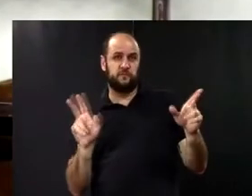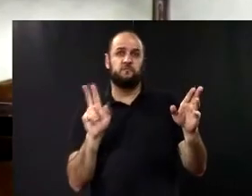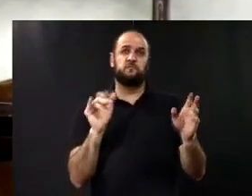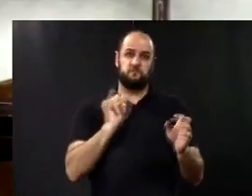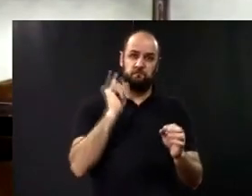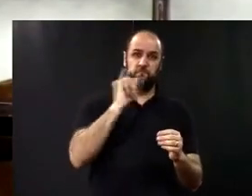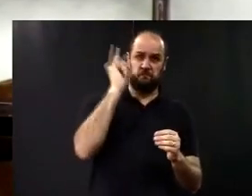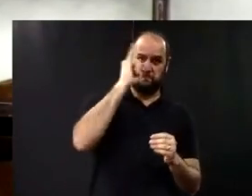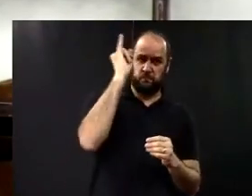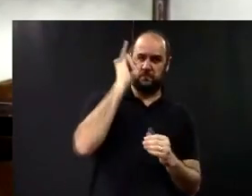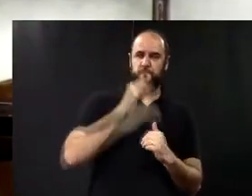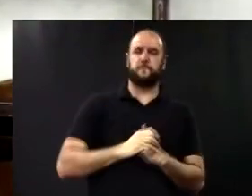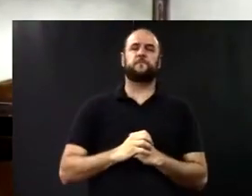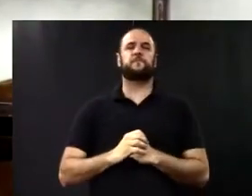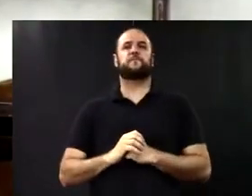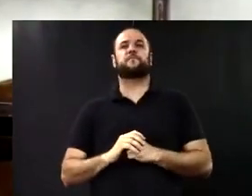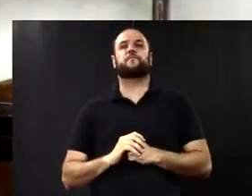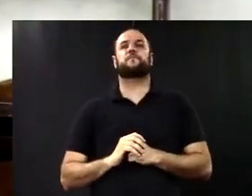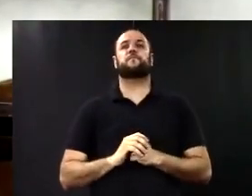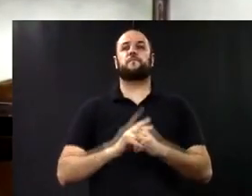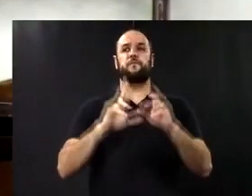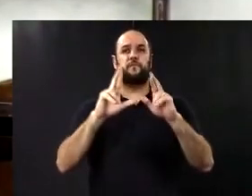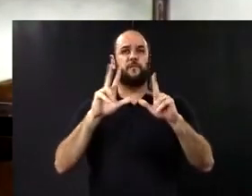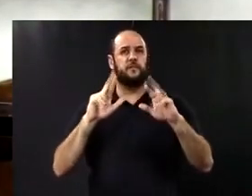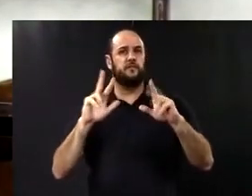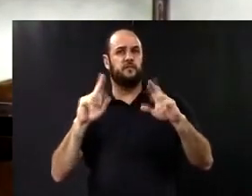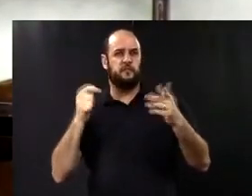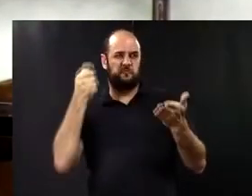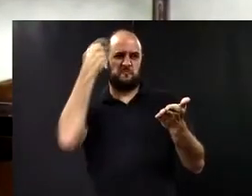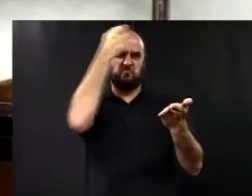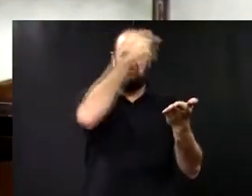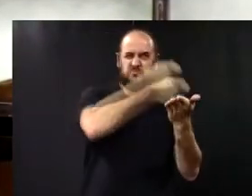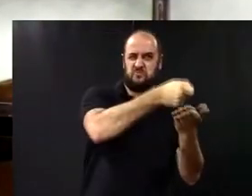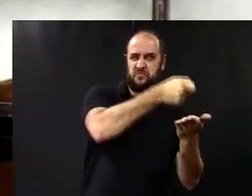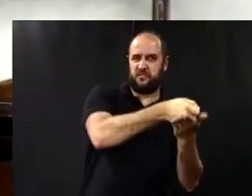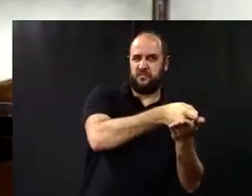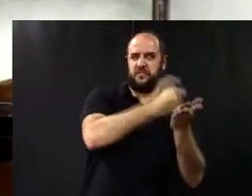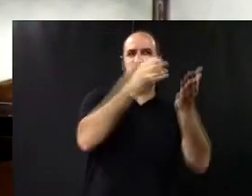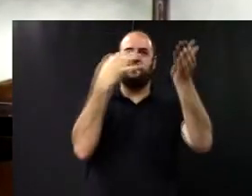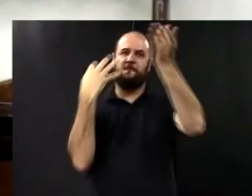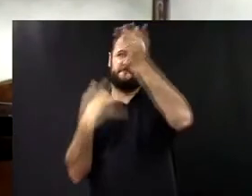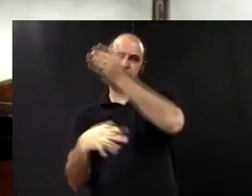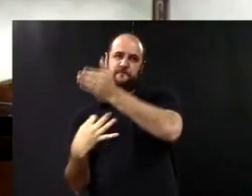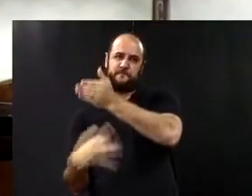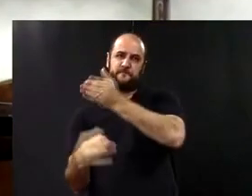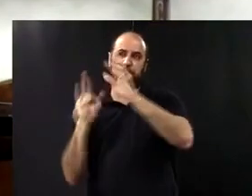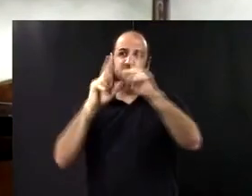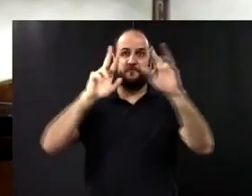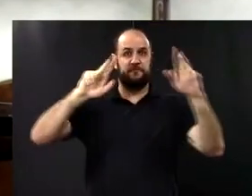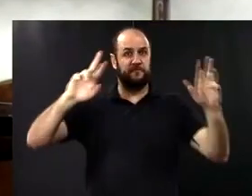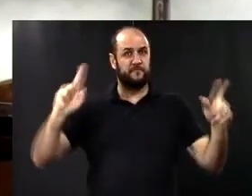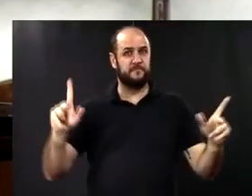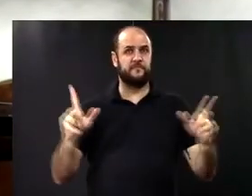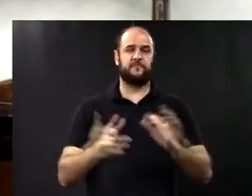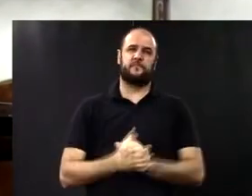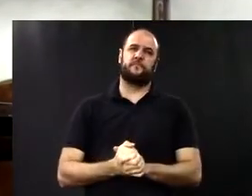importante. A distinção entre punição e disciplina, que são duas coisas totalmente diferentes